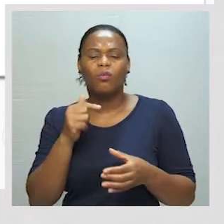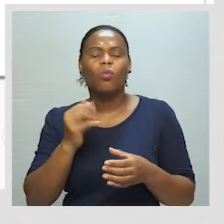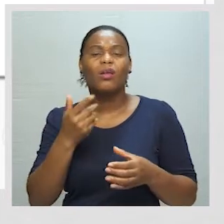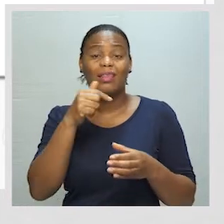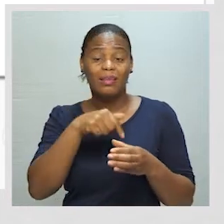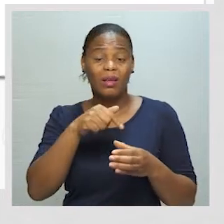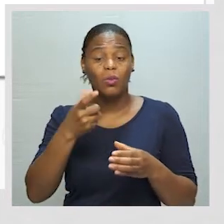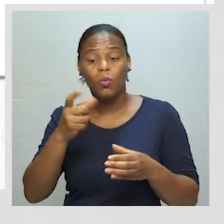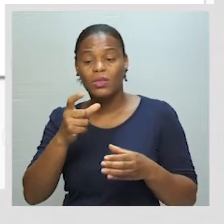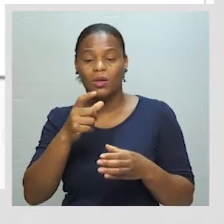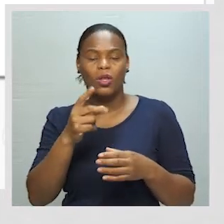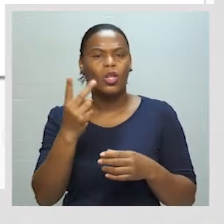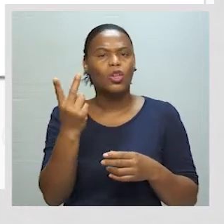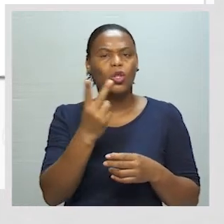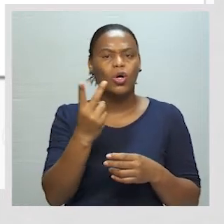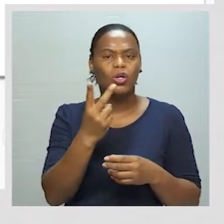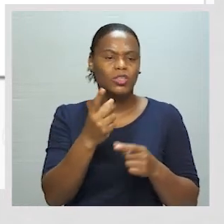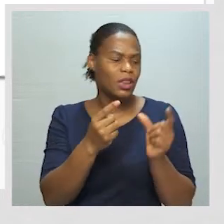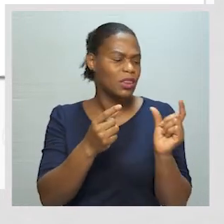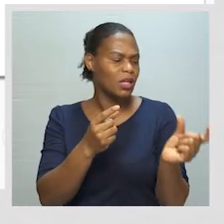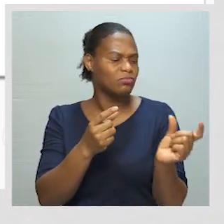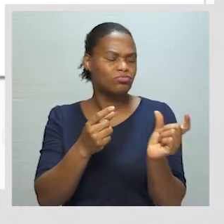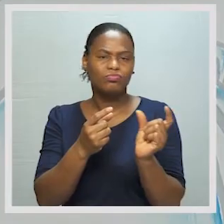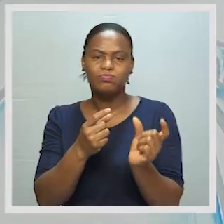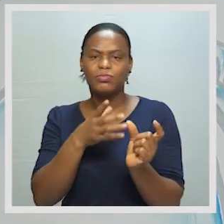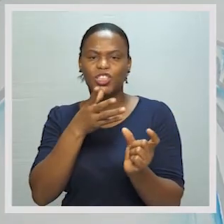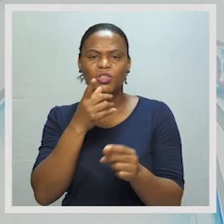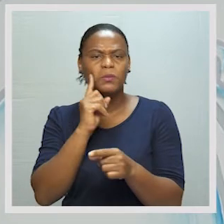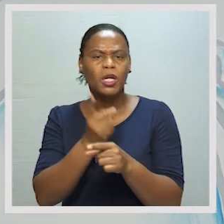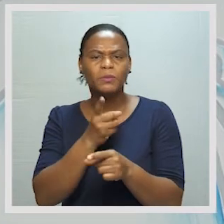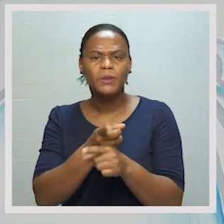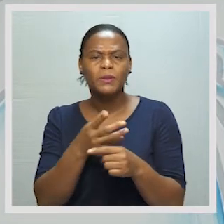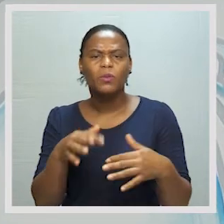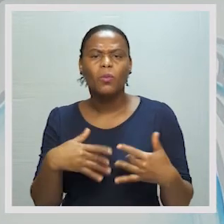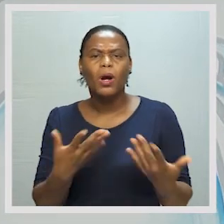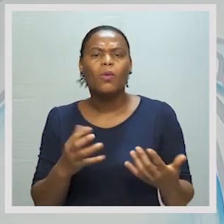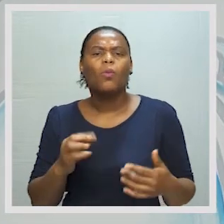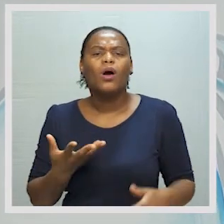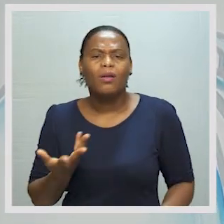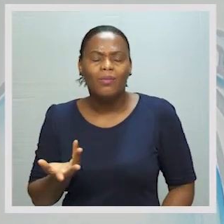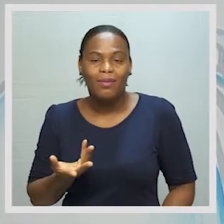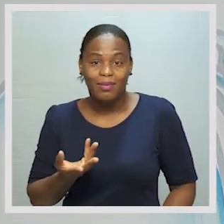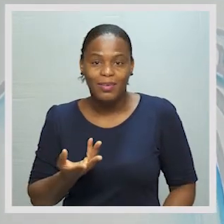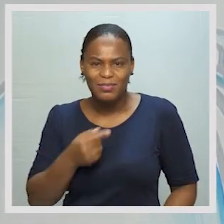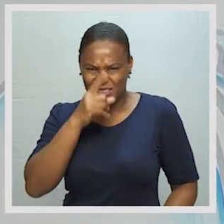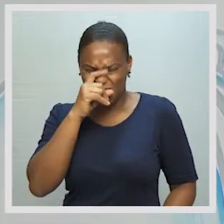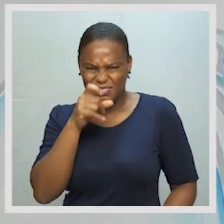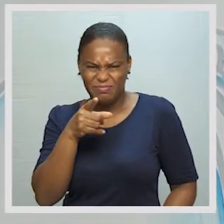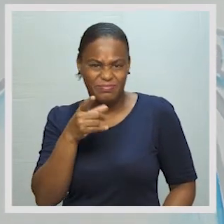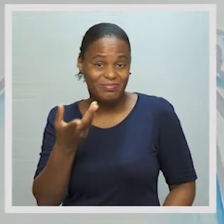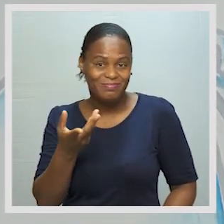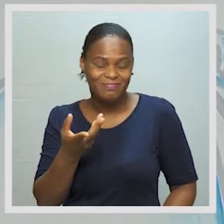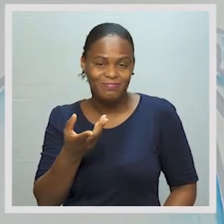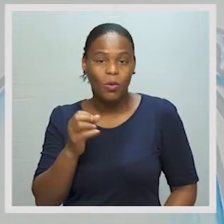equação, dois termos se dizem semelhantes? Quando é que podemos dizer que dois termos são semelhantes numa